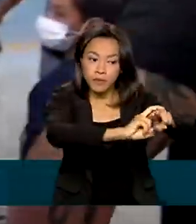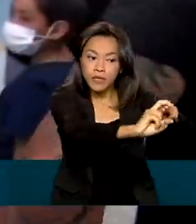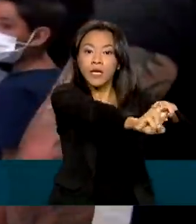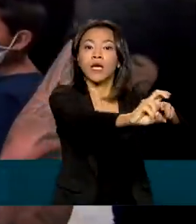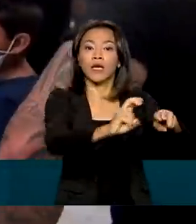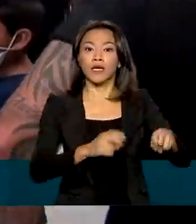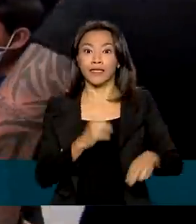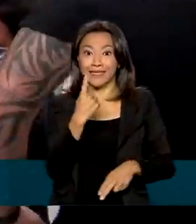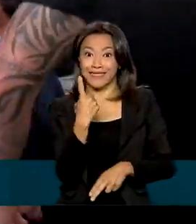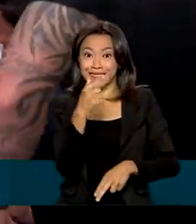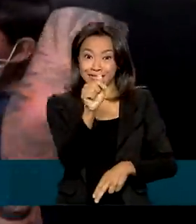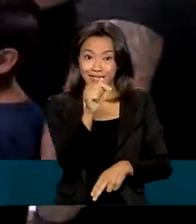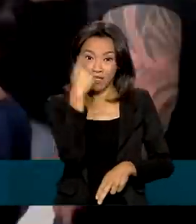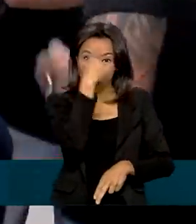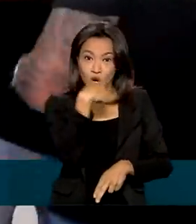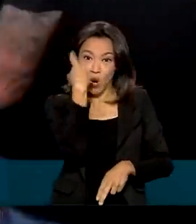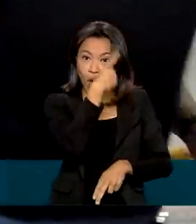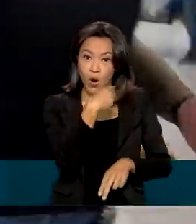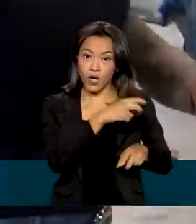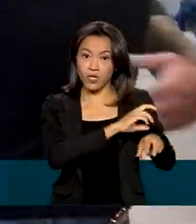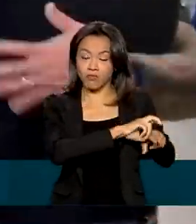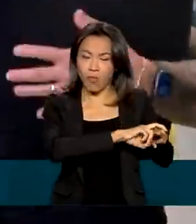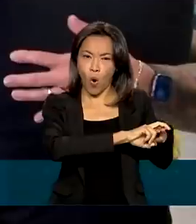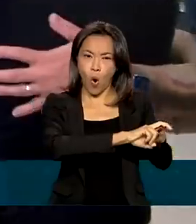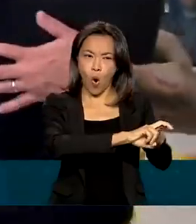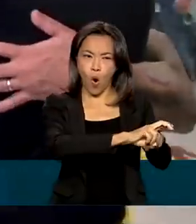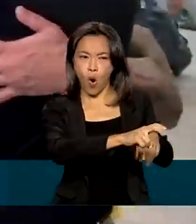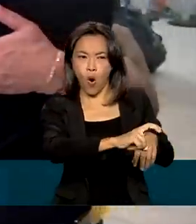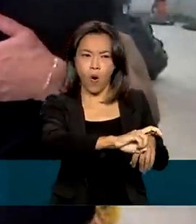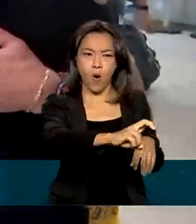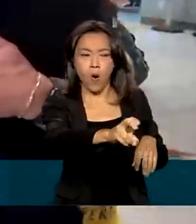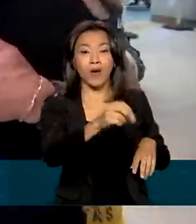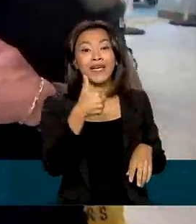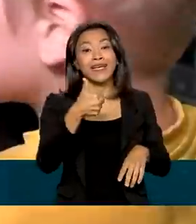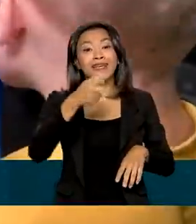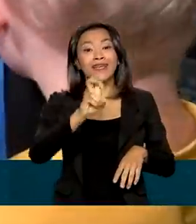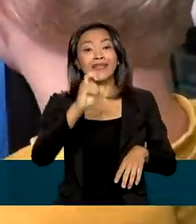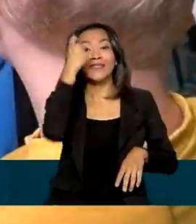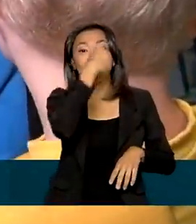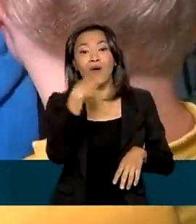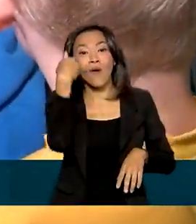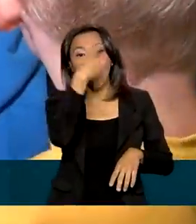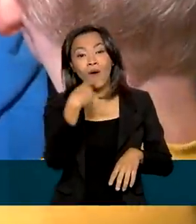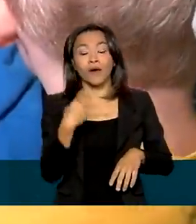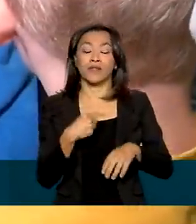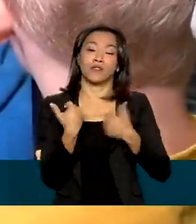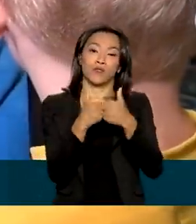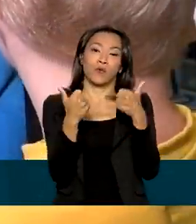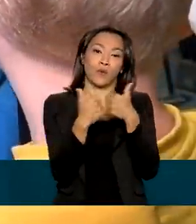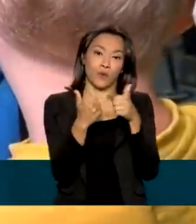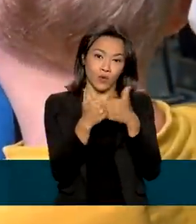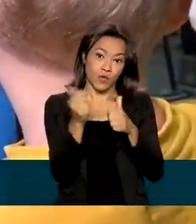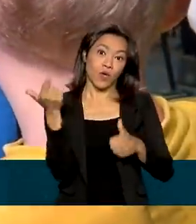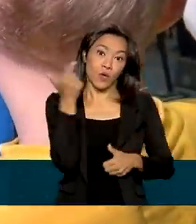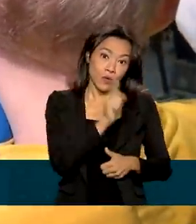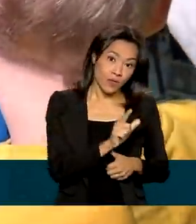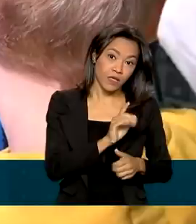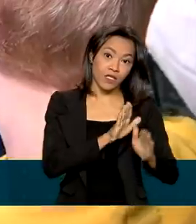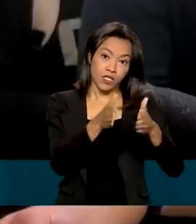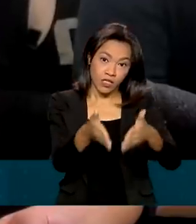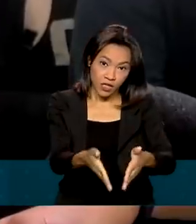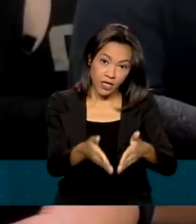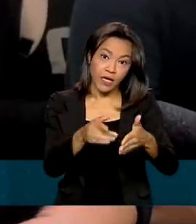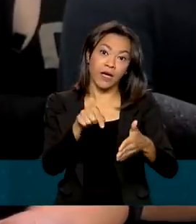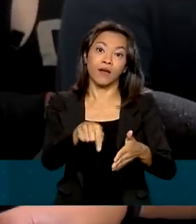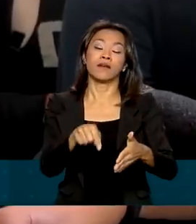de 17 horas de trem, mais ou menos, mais umas 15 horas de ônibus. Conseguimos atravessar a fronteira da Moldávia, depois Romênia.